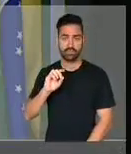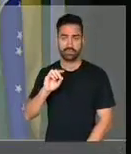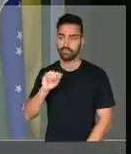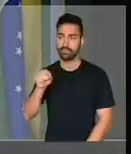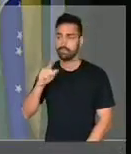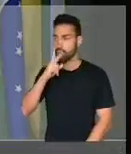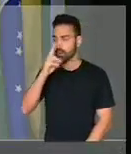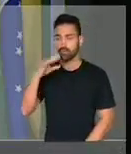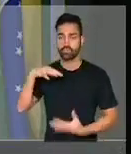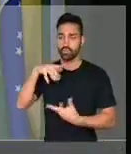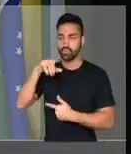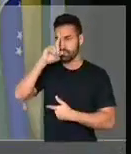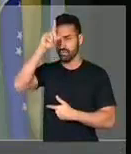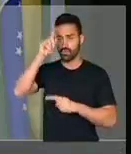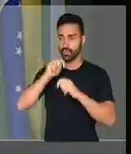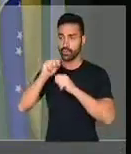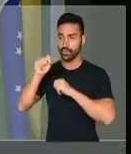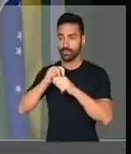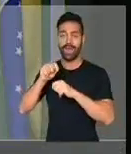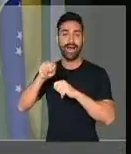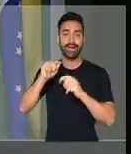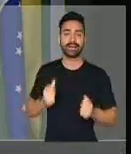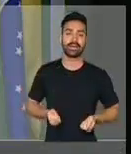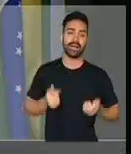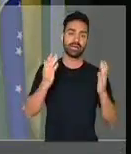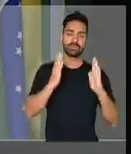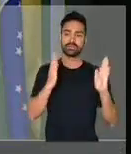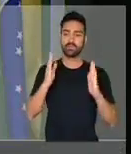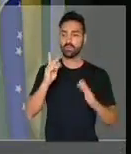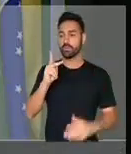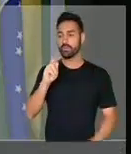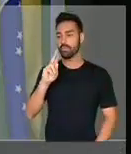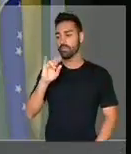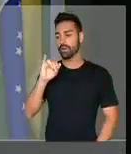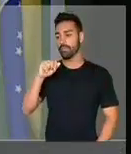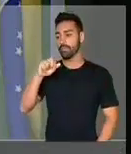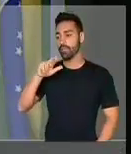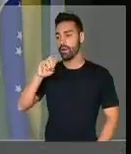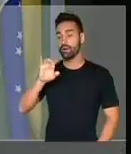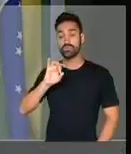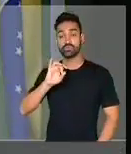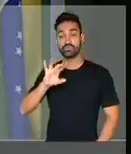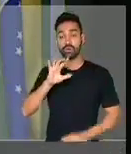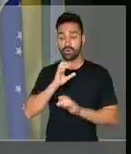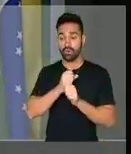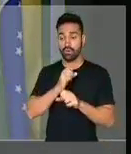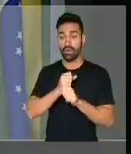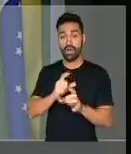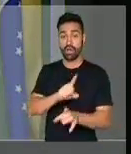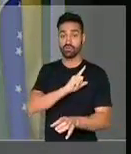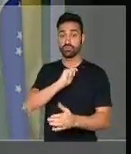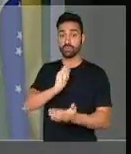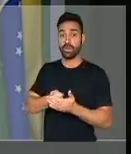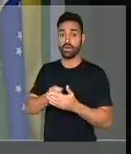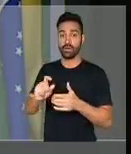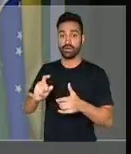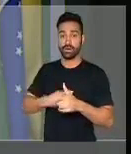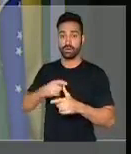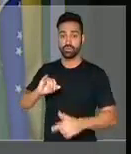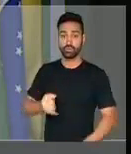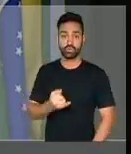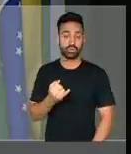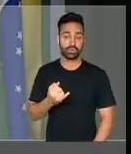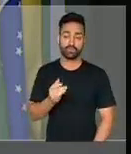um economês mundial, né? Há o gasto primário, que só contabiliza antes do pagamento